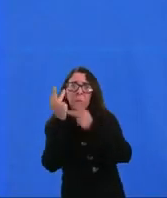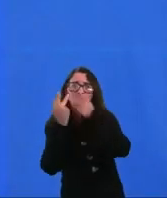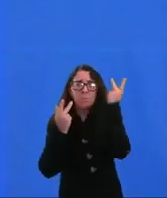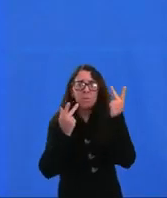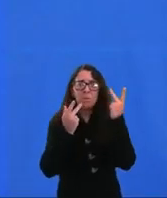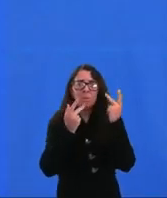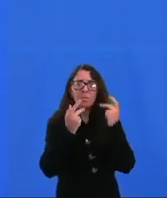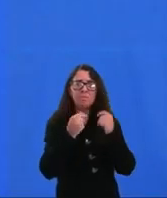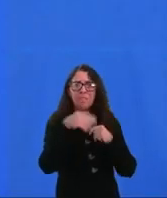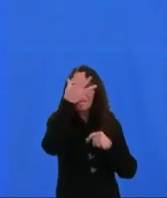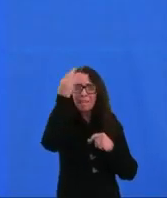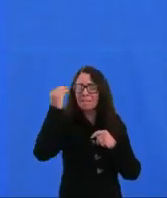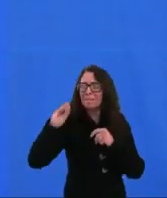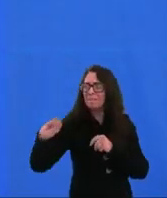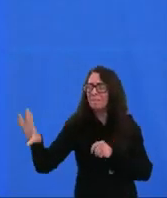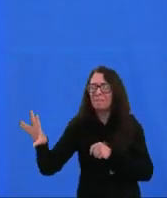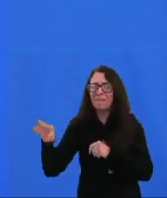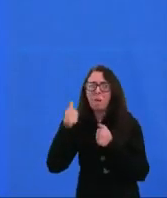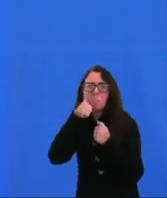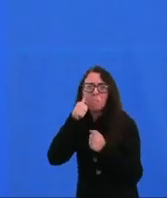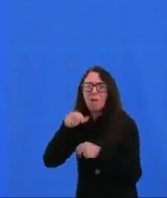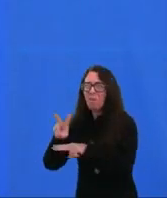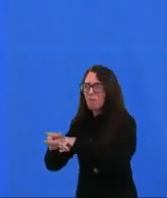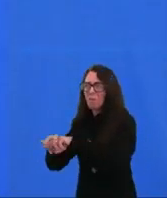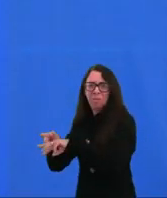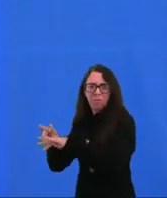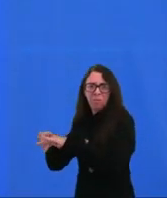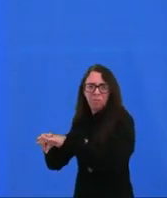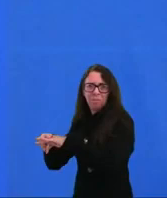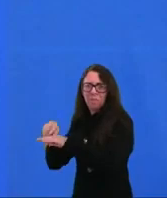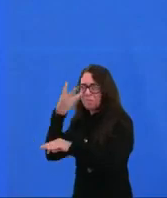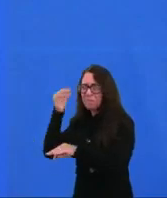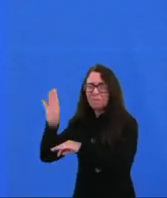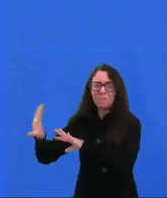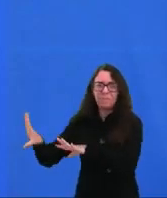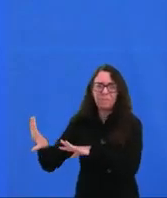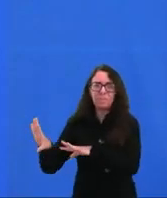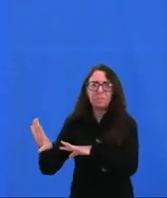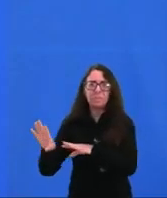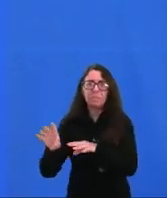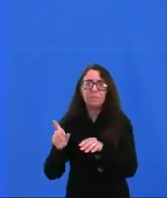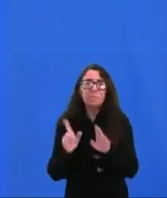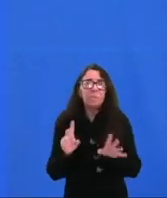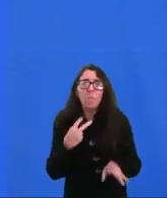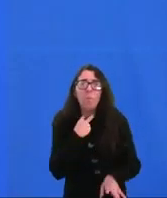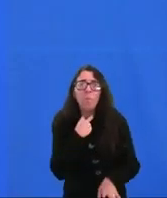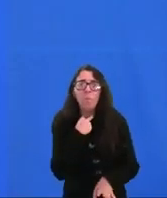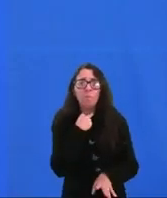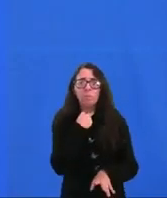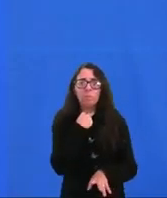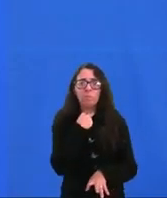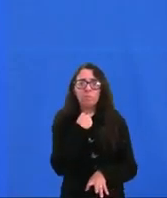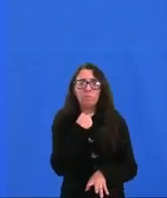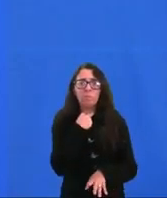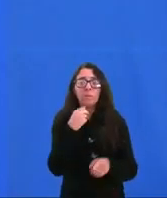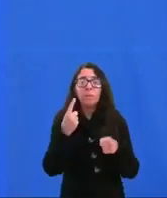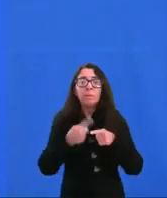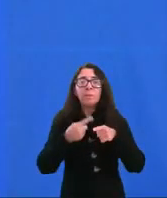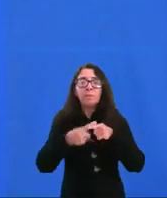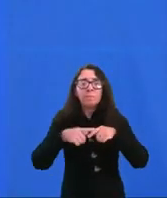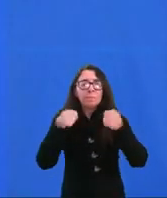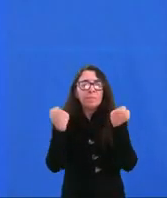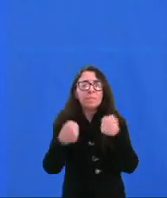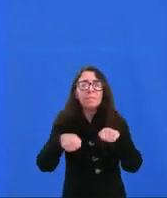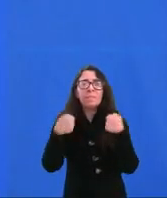alimentos. Verso número 2. Então os 12 convocaram a comunidade dos discípulos